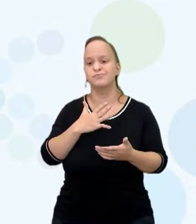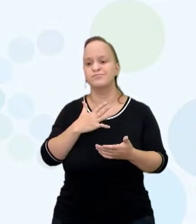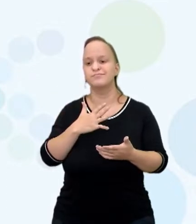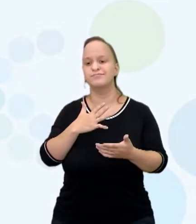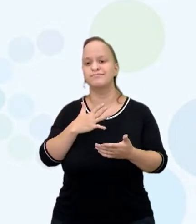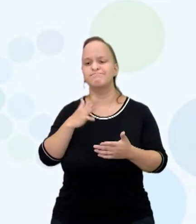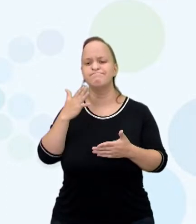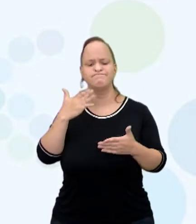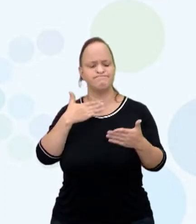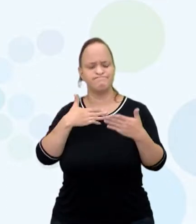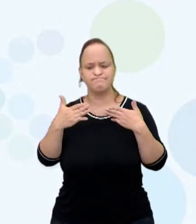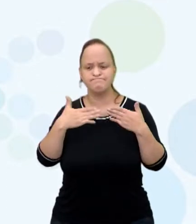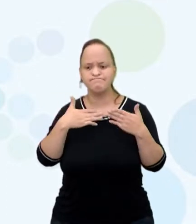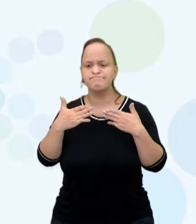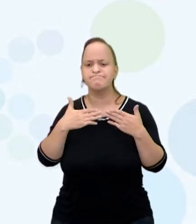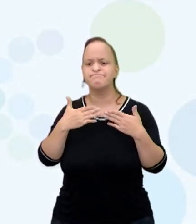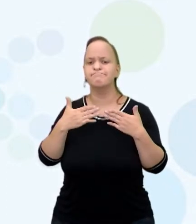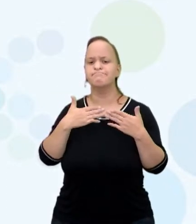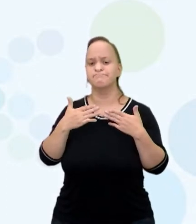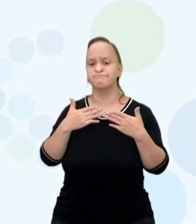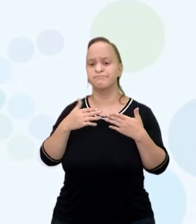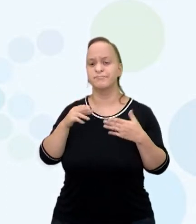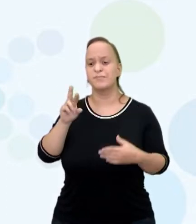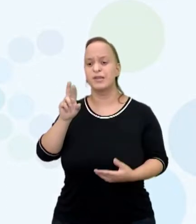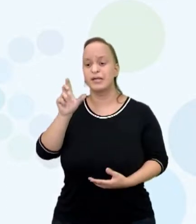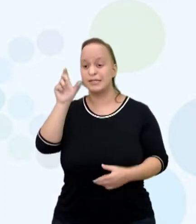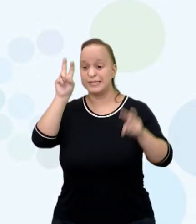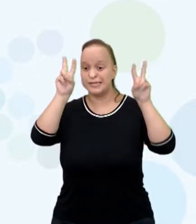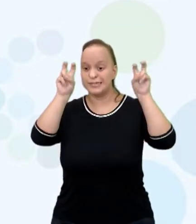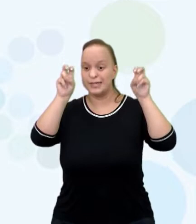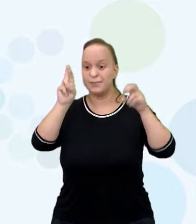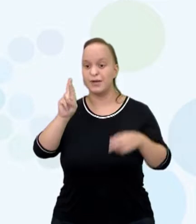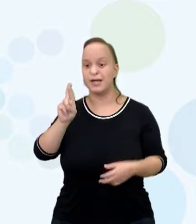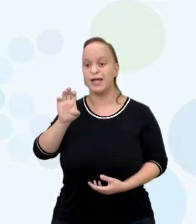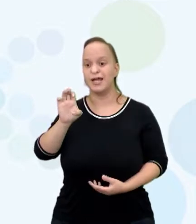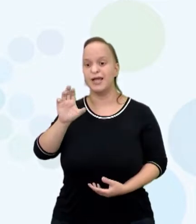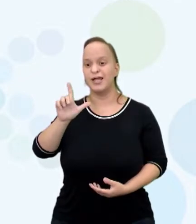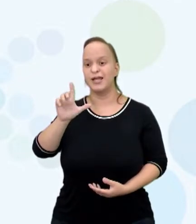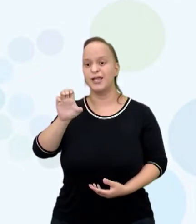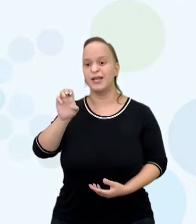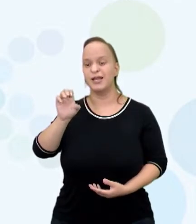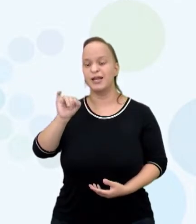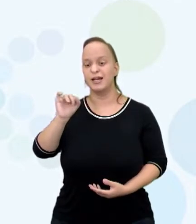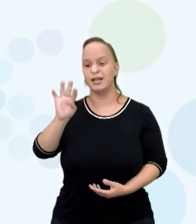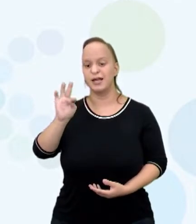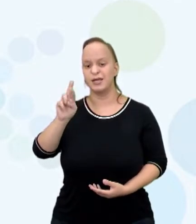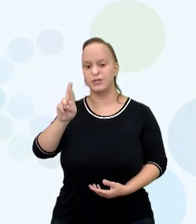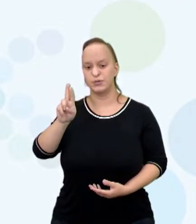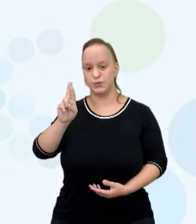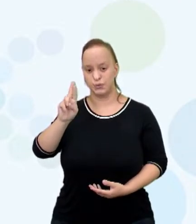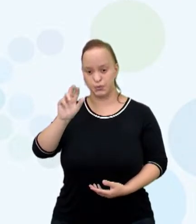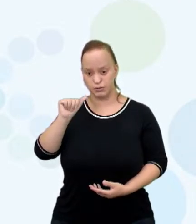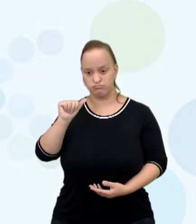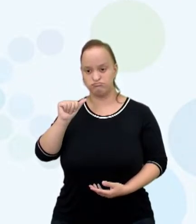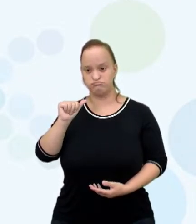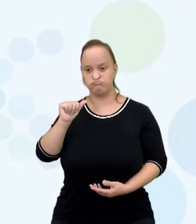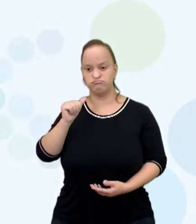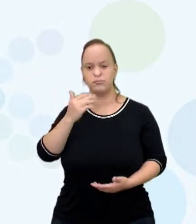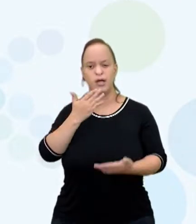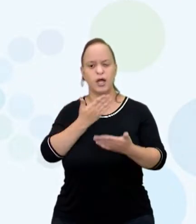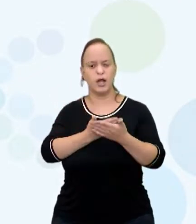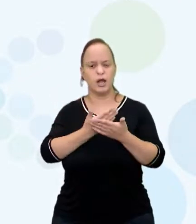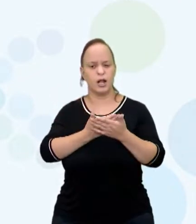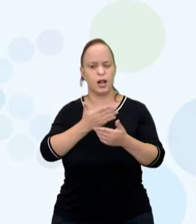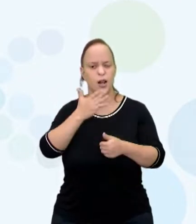conversando sobre algumas releituras. E hoje a gente começa a nossa atividade dois, é a nossa primeira aula da atividade dois. Então, o que que